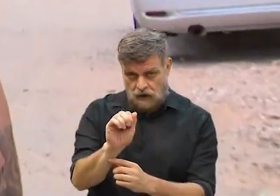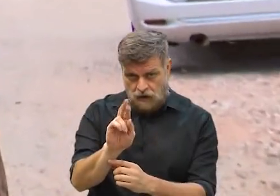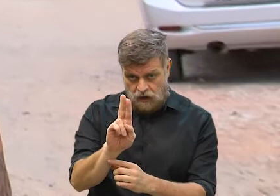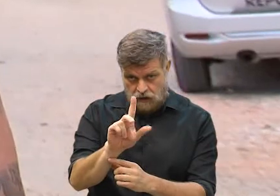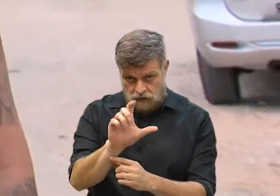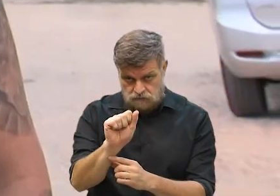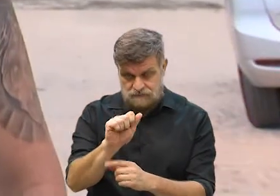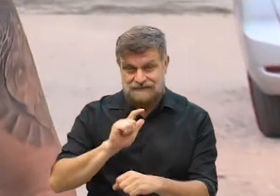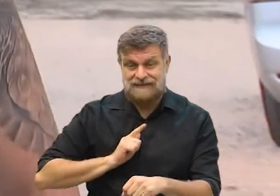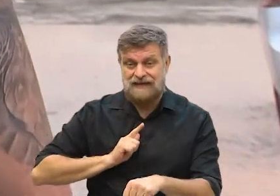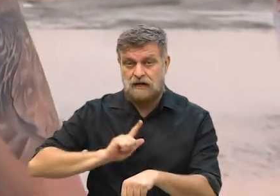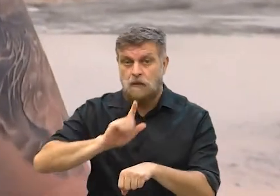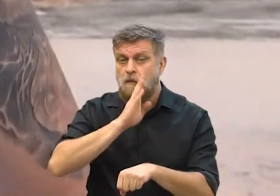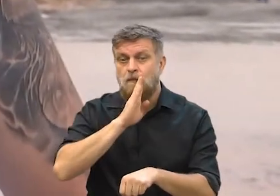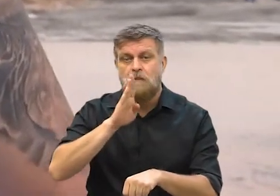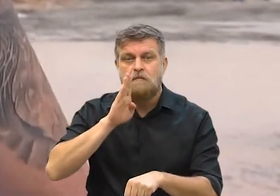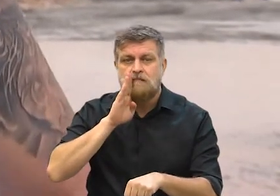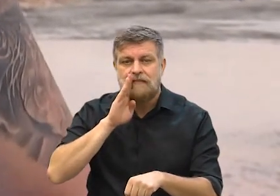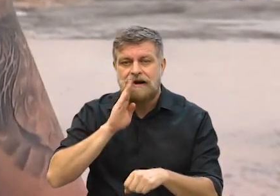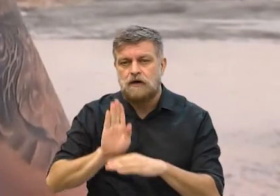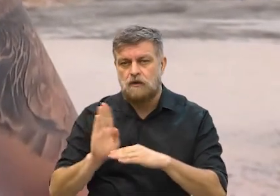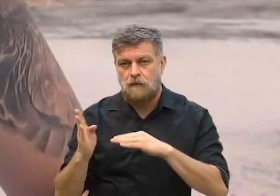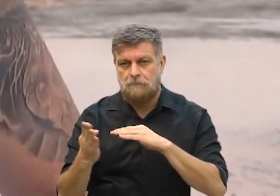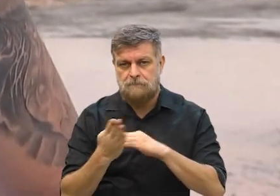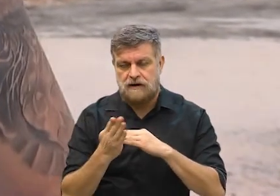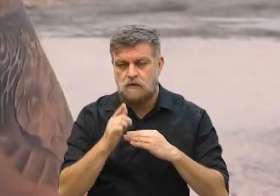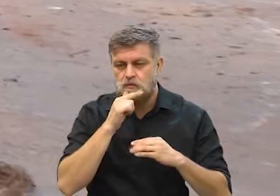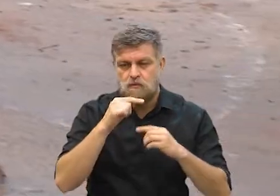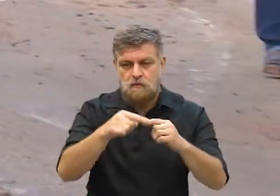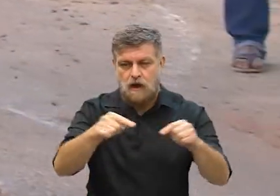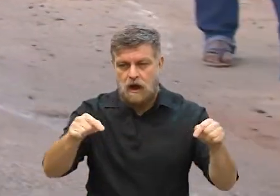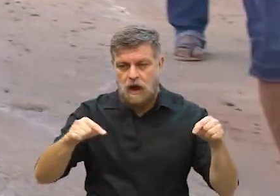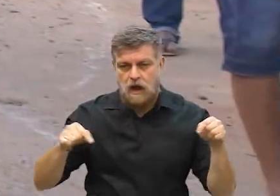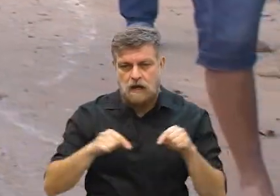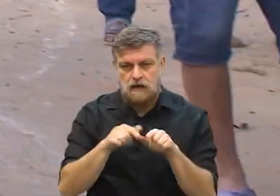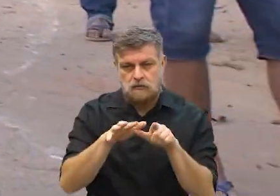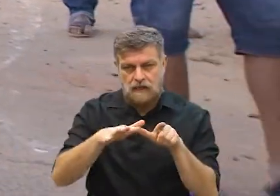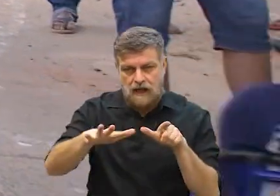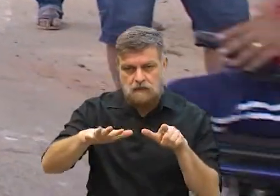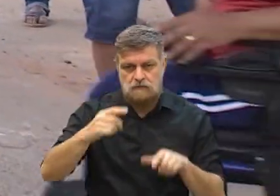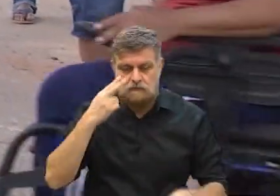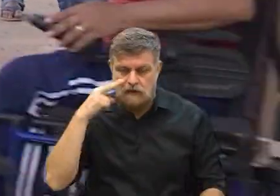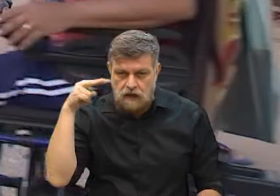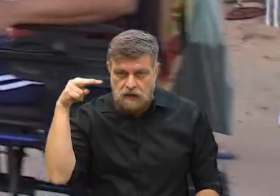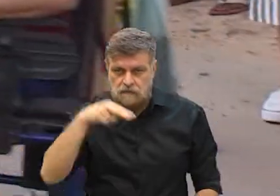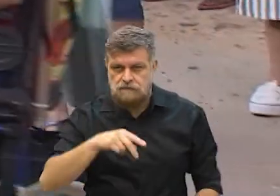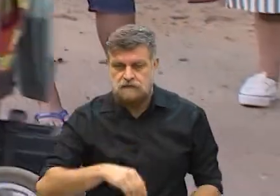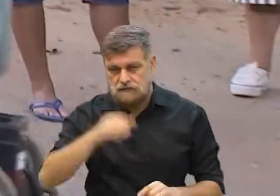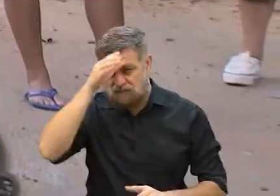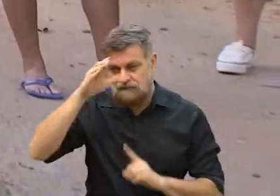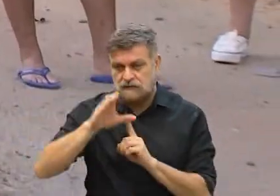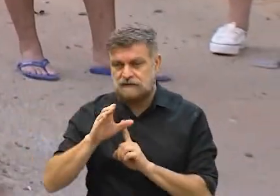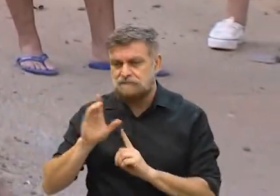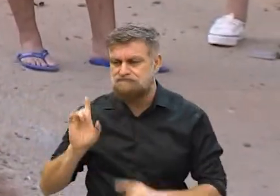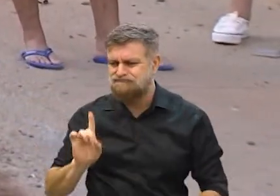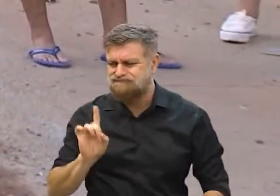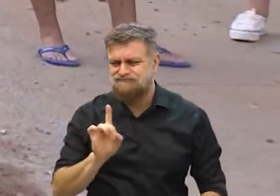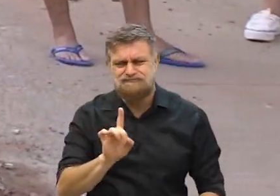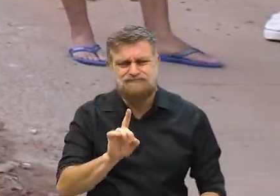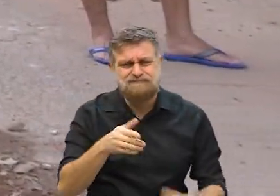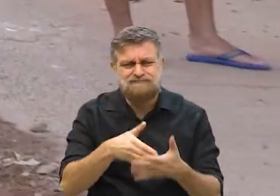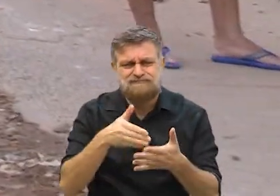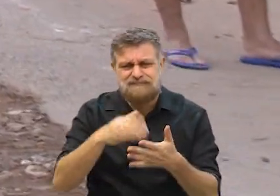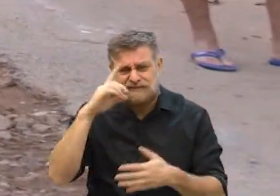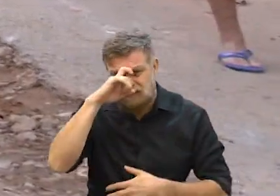Carlos é comerciante, dono de um bar na Ilha do Lago. Via seus clientes com dificuldades de chegar ao local. A gente